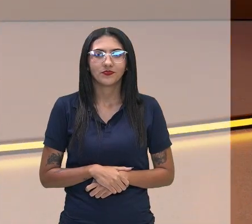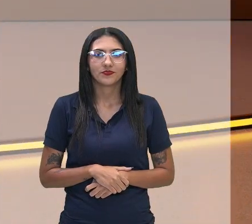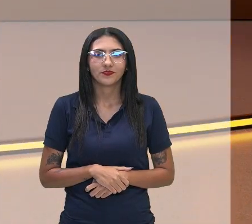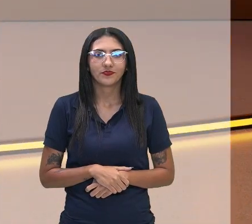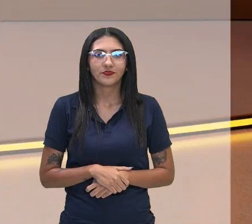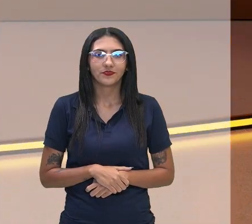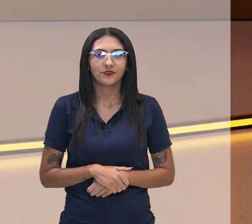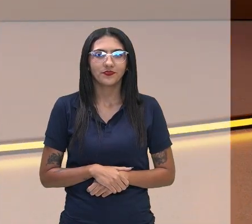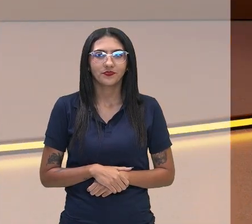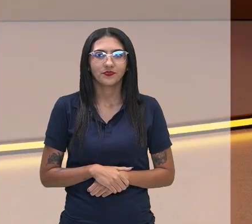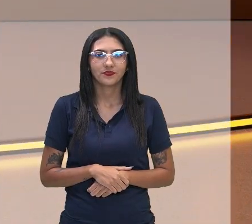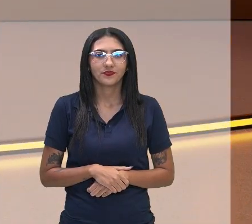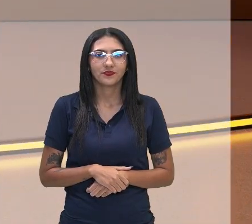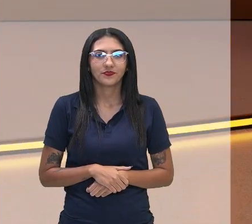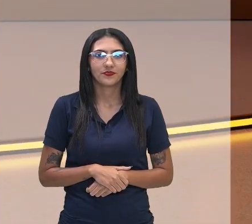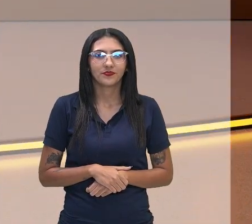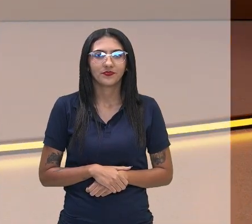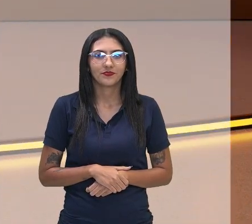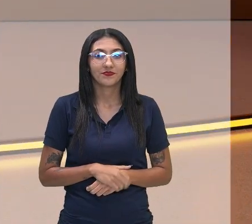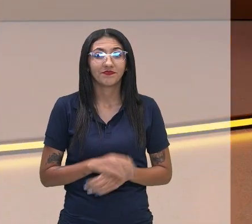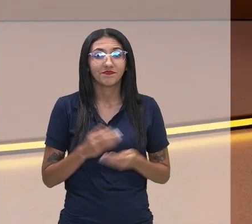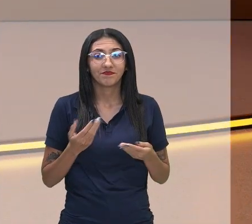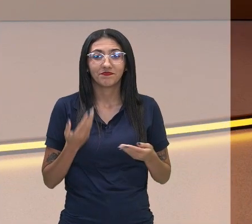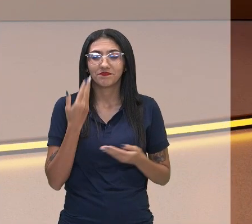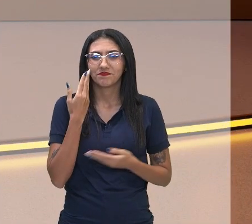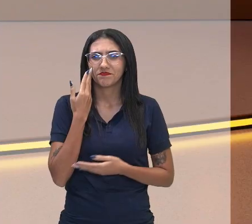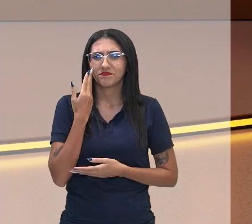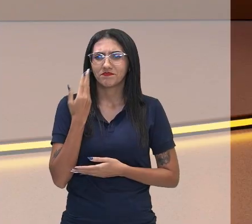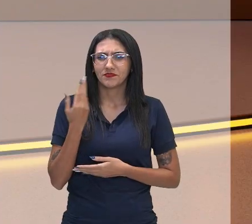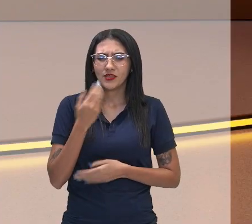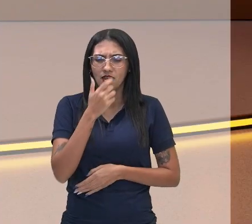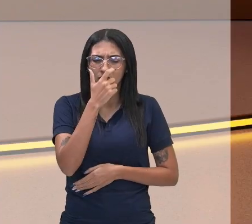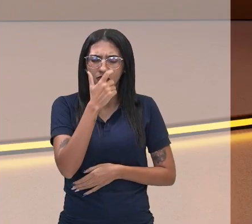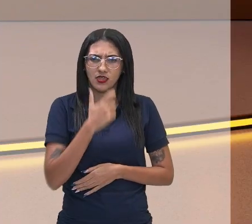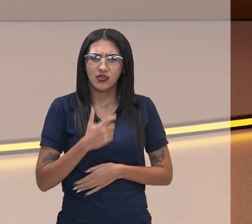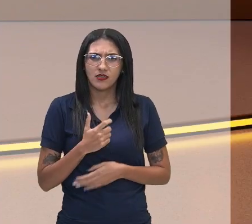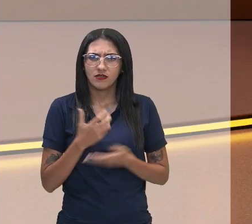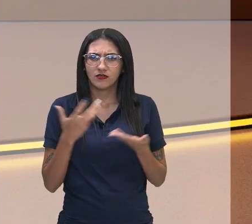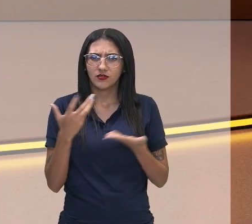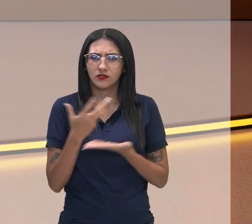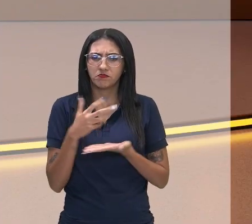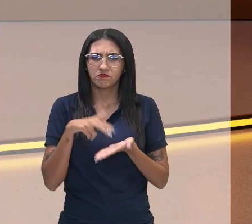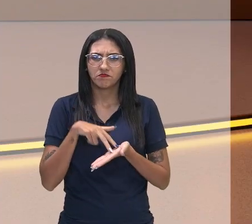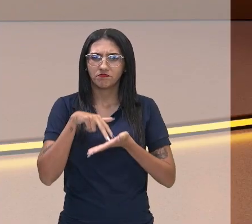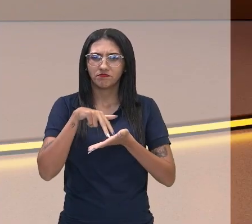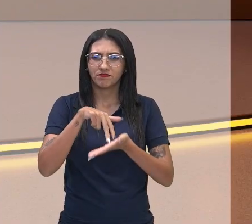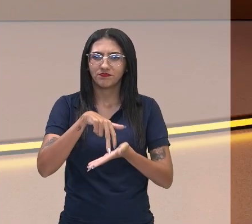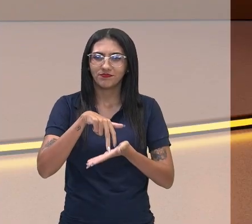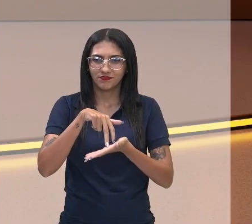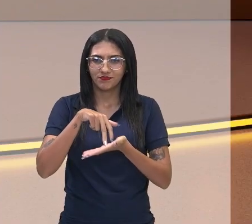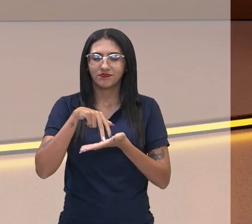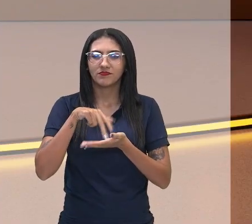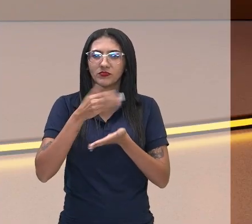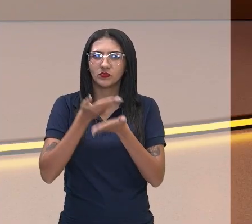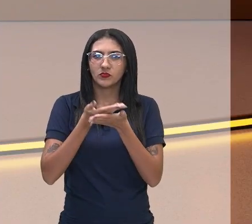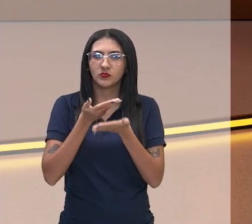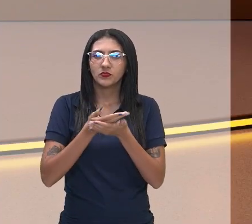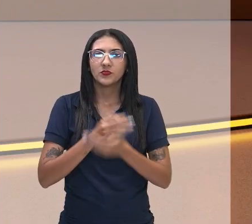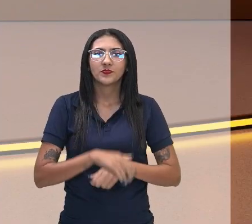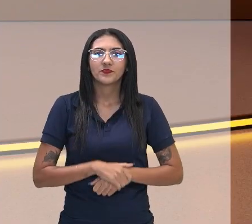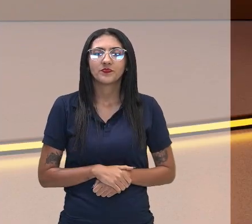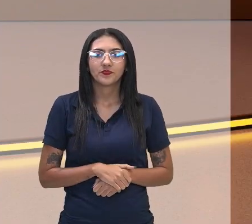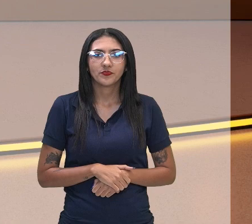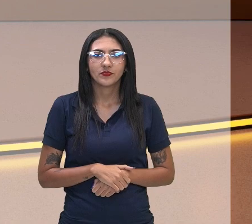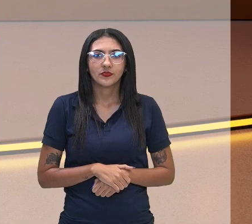E aqui o professor Ian está inserido, né, no cenário da nossa aula e vamos